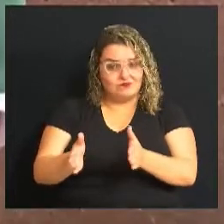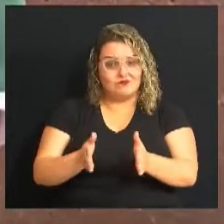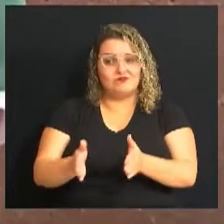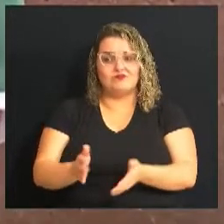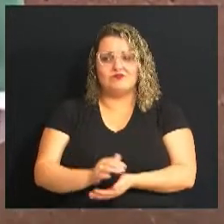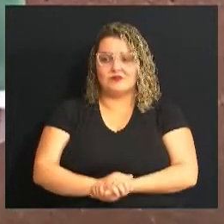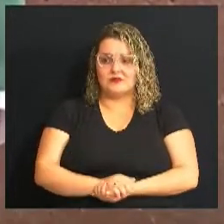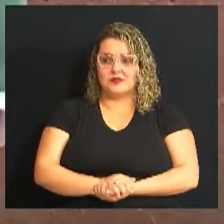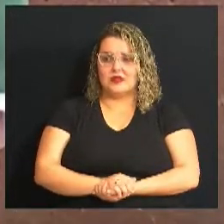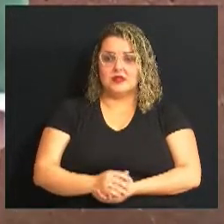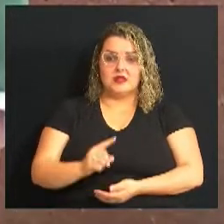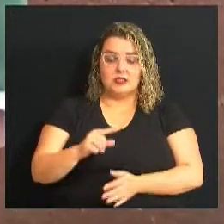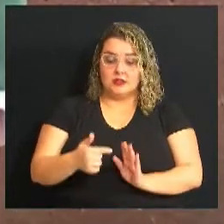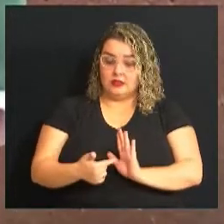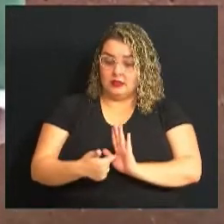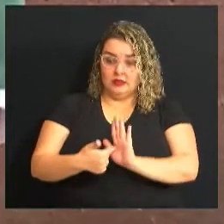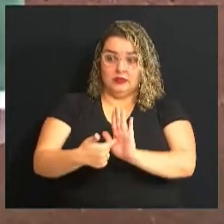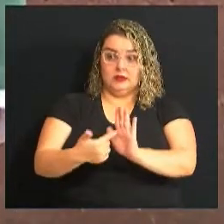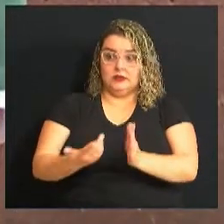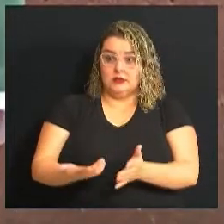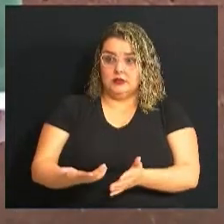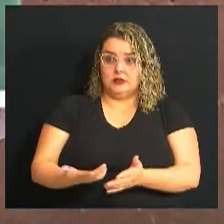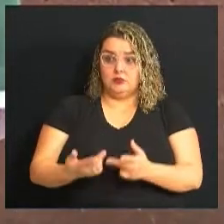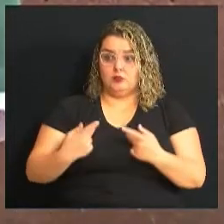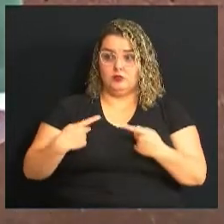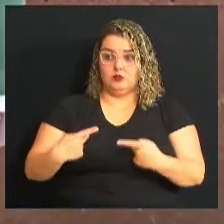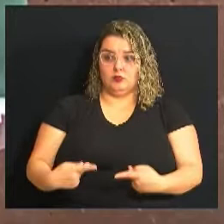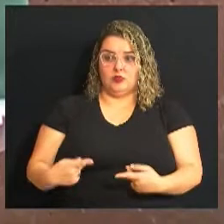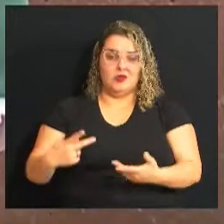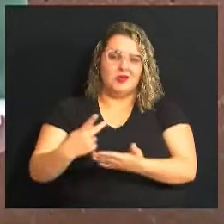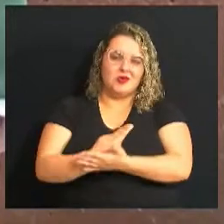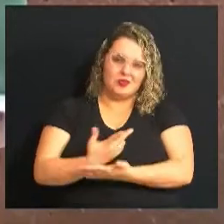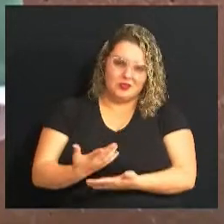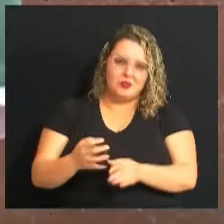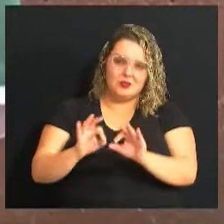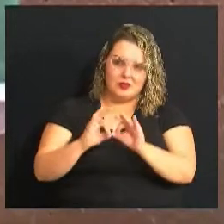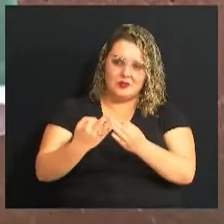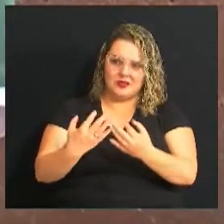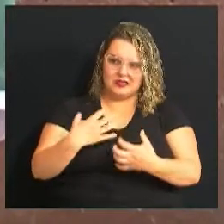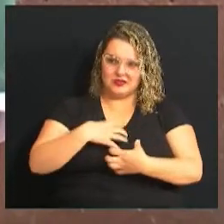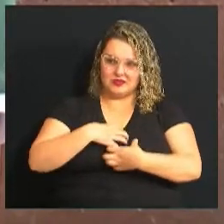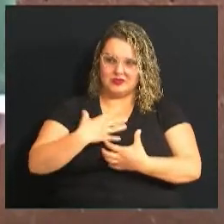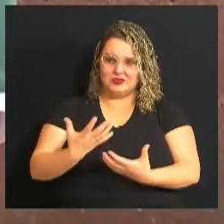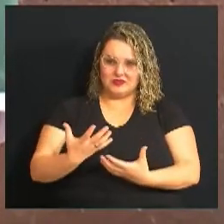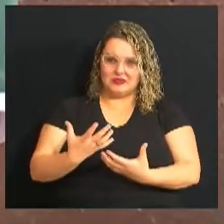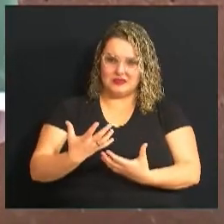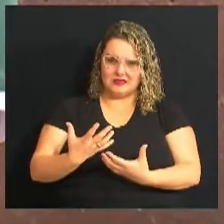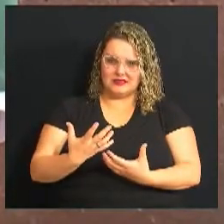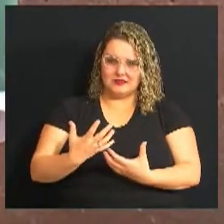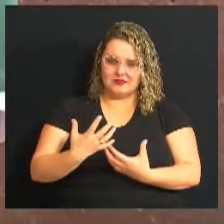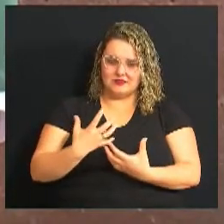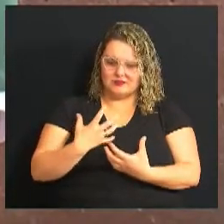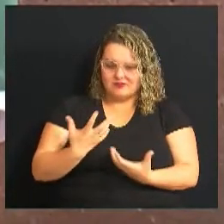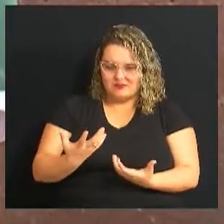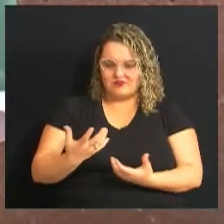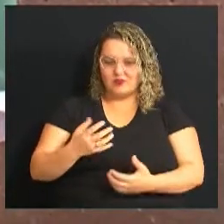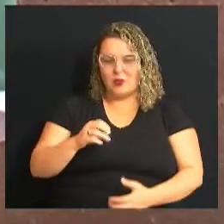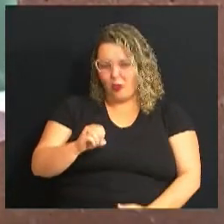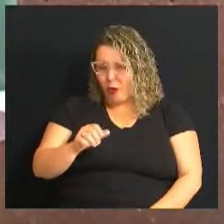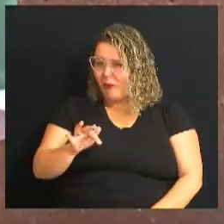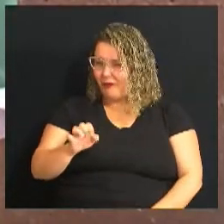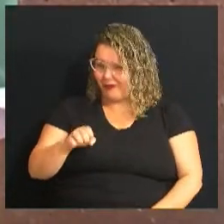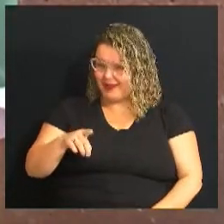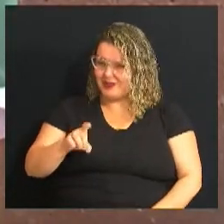não demonstrar, tipo assim, uma postura errada para a família não se sentir ofendida. Uhum. Isso